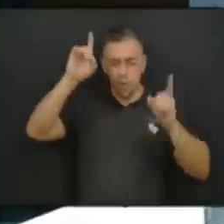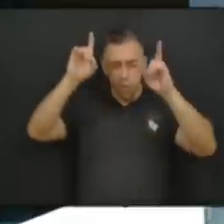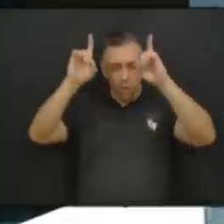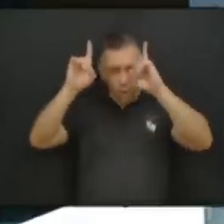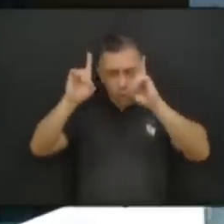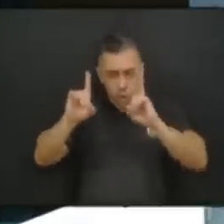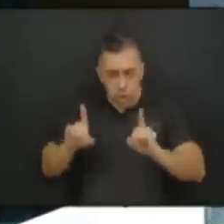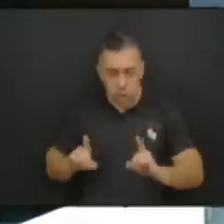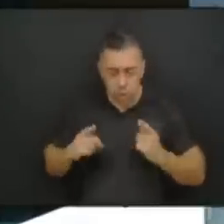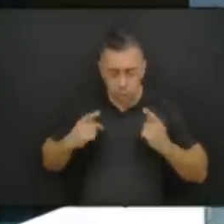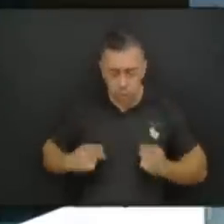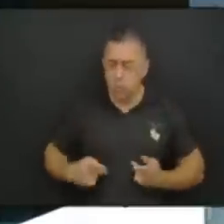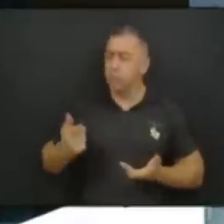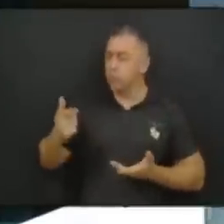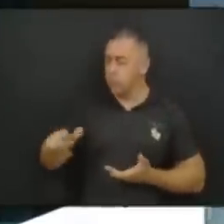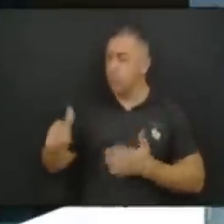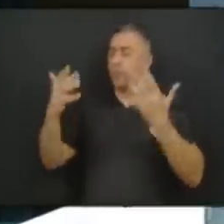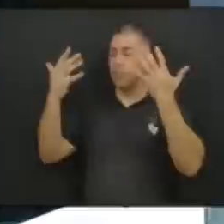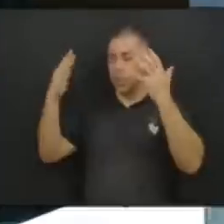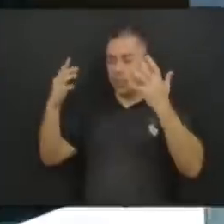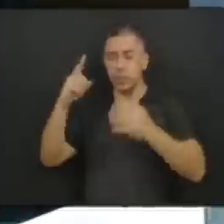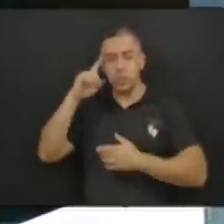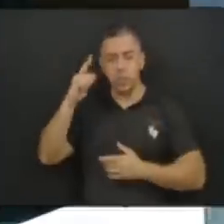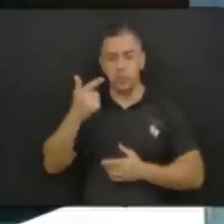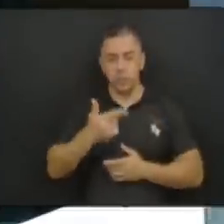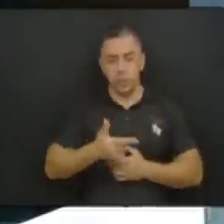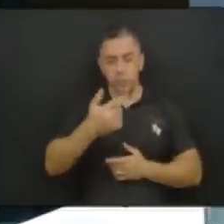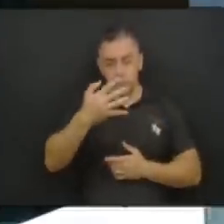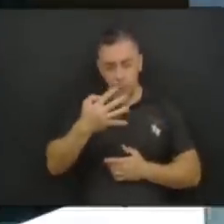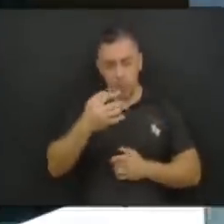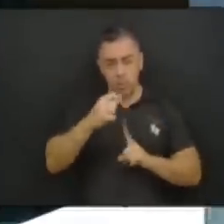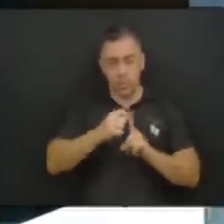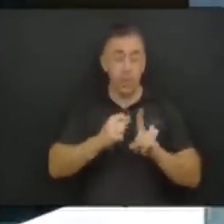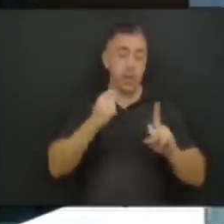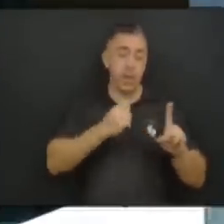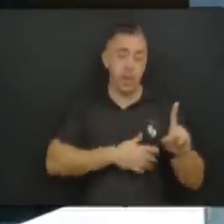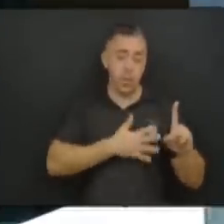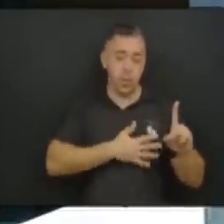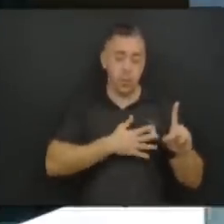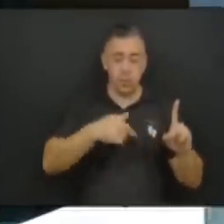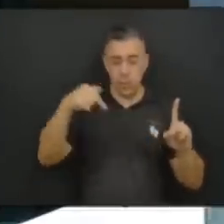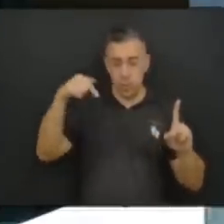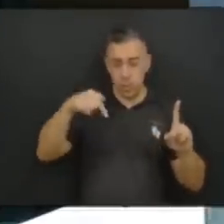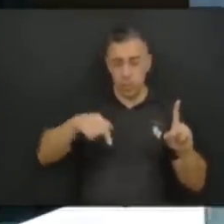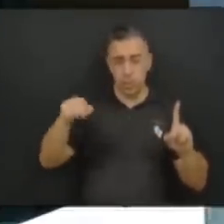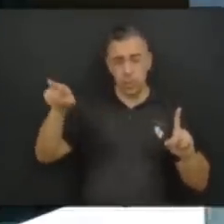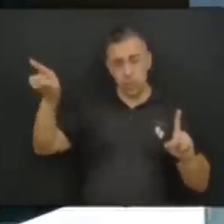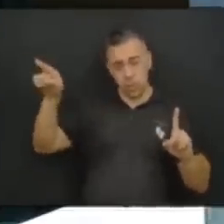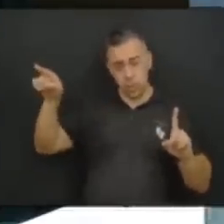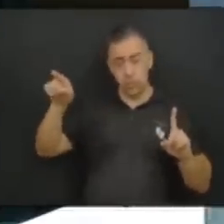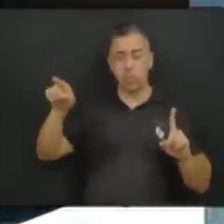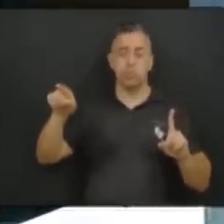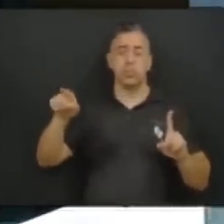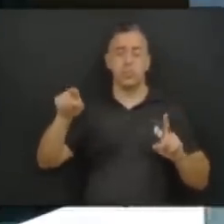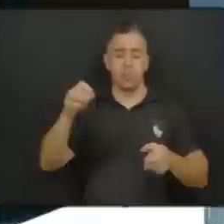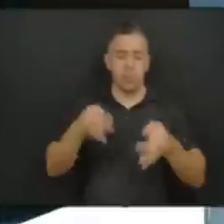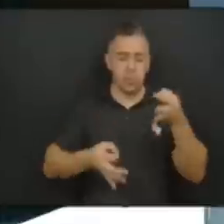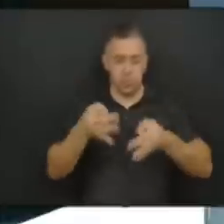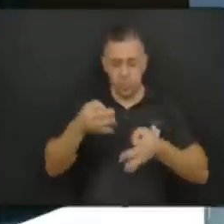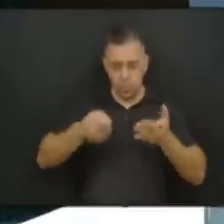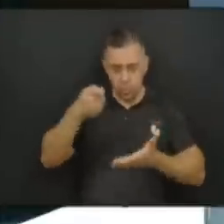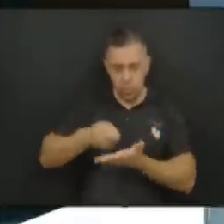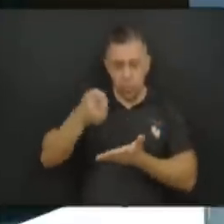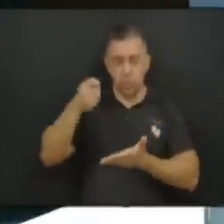então Deputado mais uma vez parabenizar no dia24 de agosto aqui no tribunal de justiça a gente vai estar fazendo essa audiência